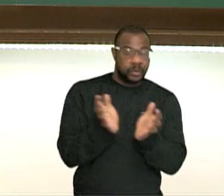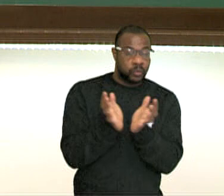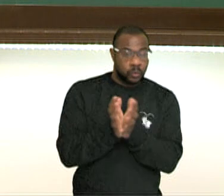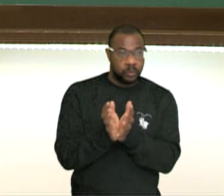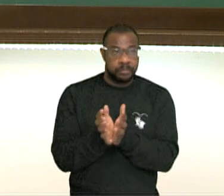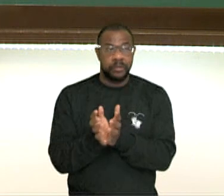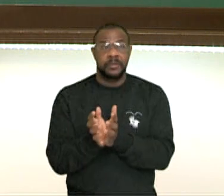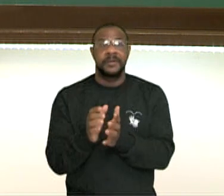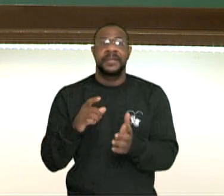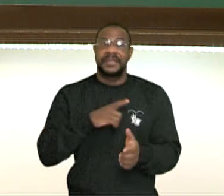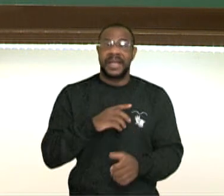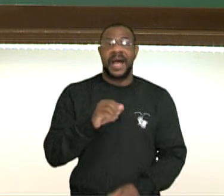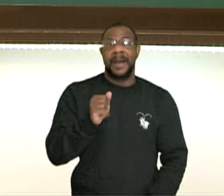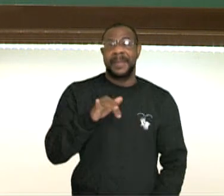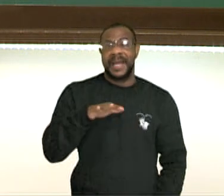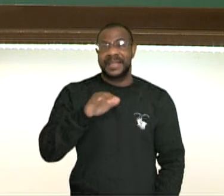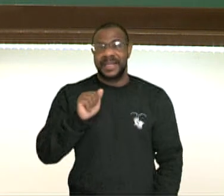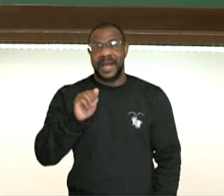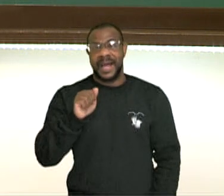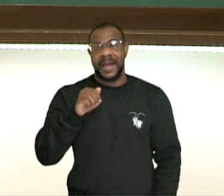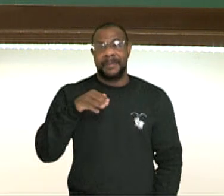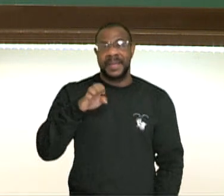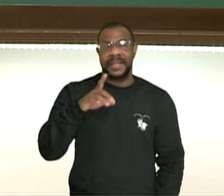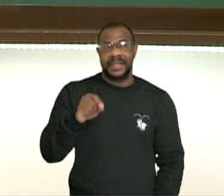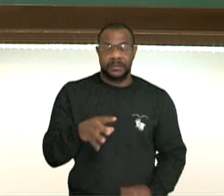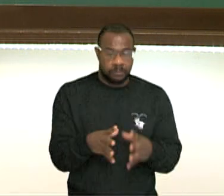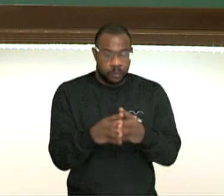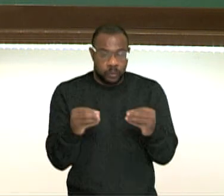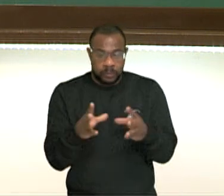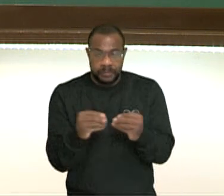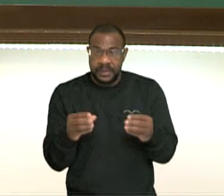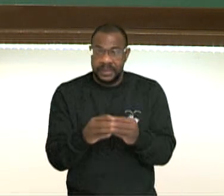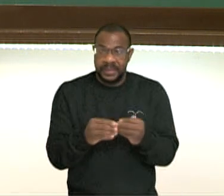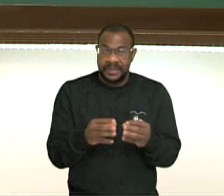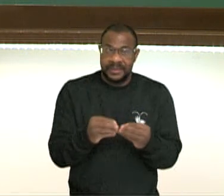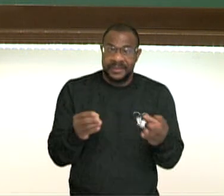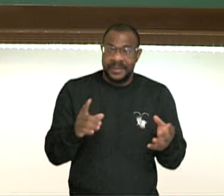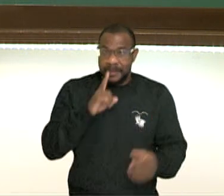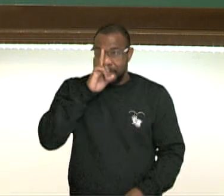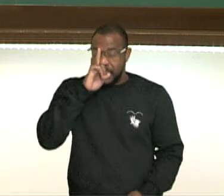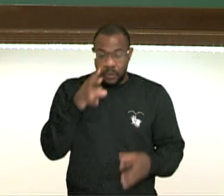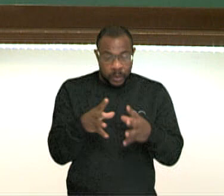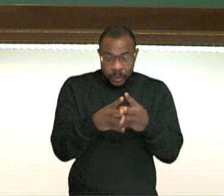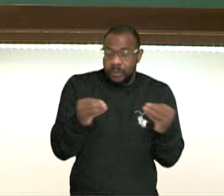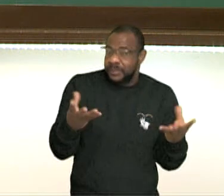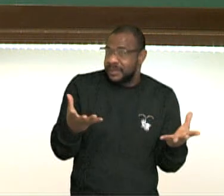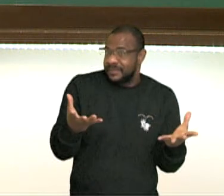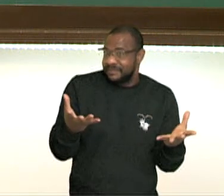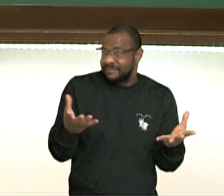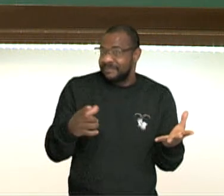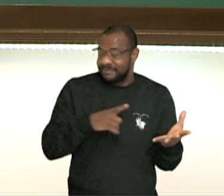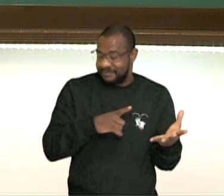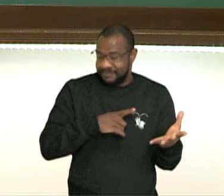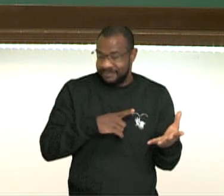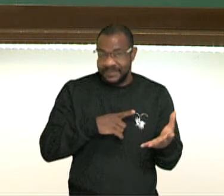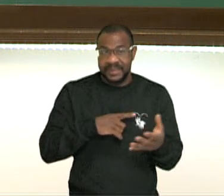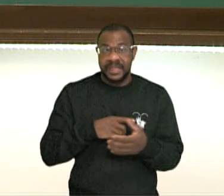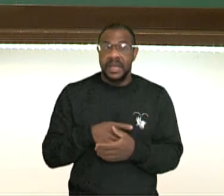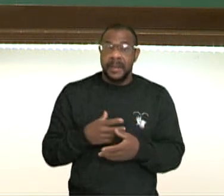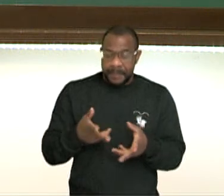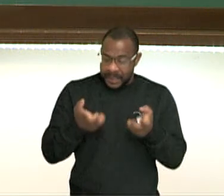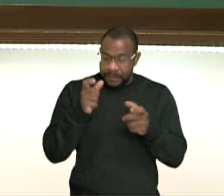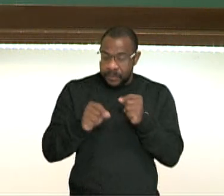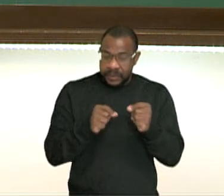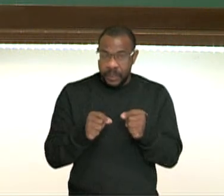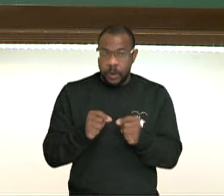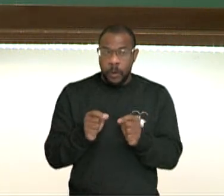ameaçada, ela pode estar em extinção. Percebem que o quando aqui, ele também consegue estabelecer uma relaçãozinha de